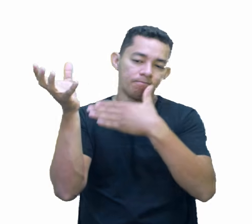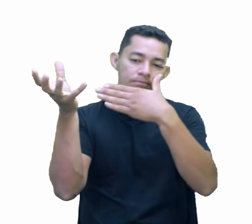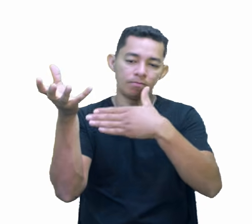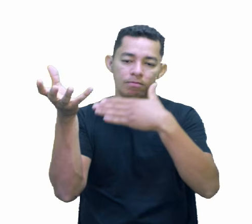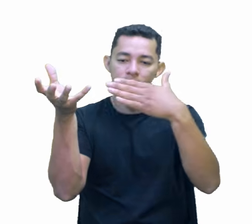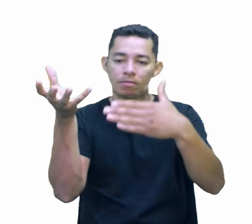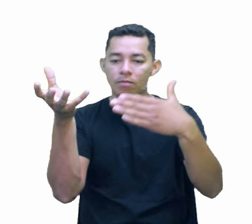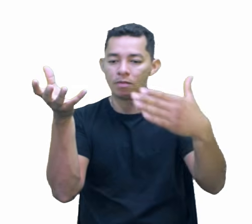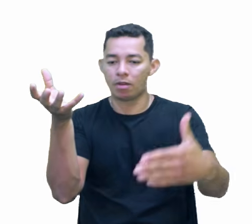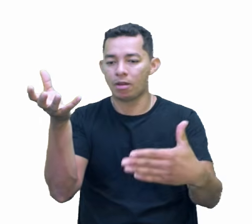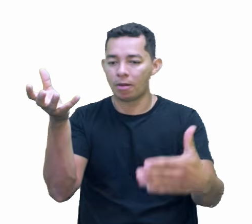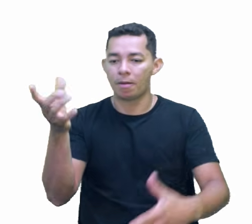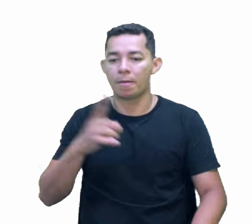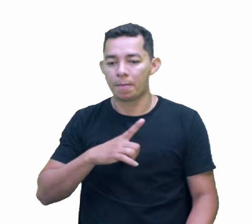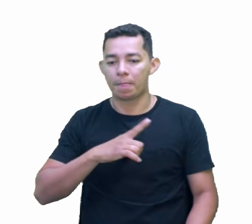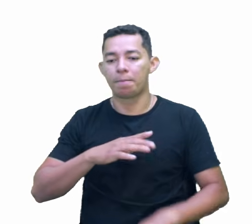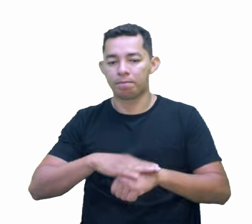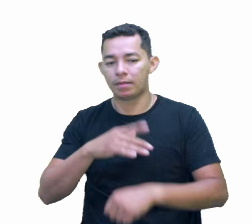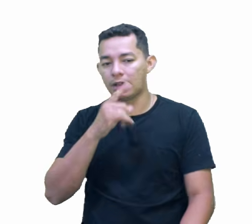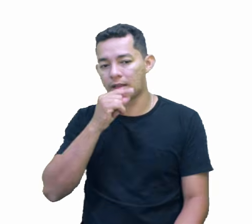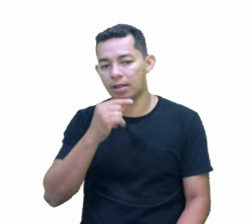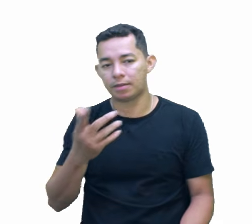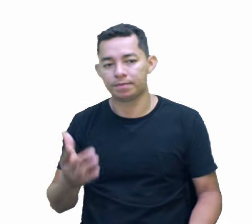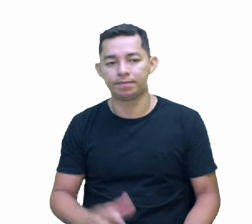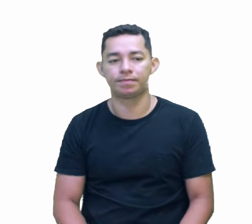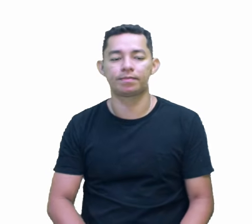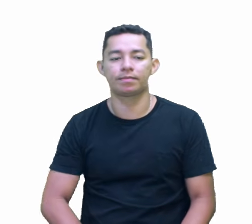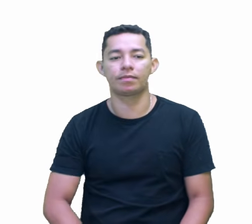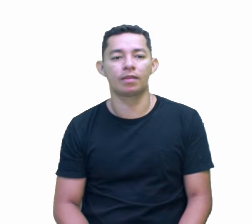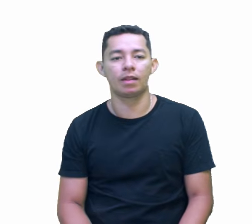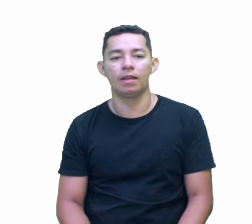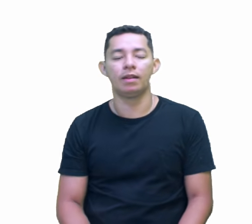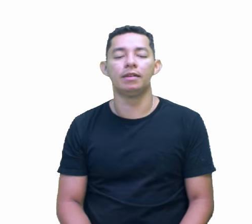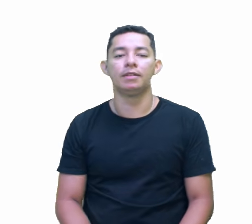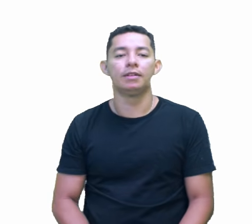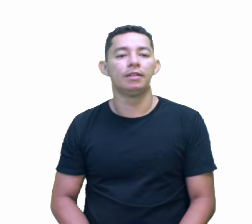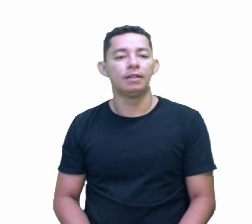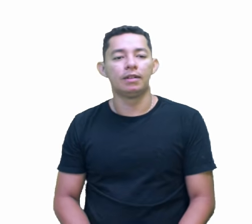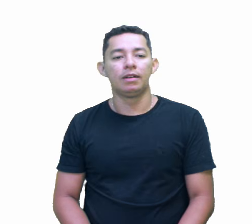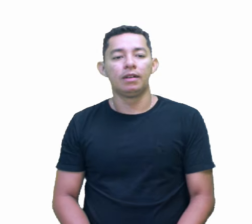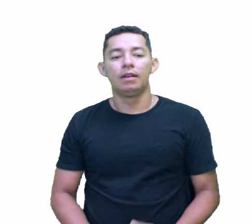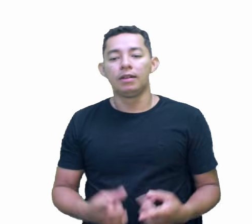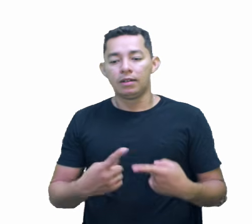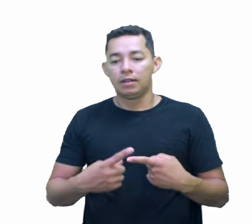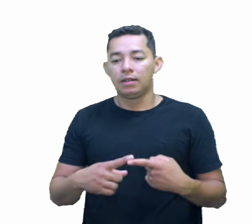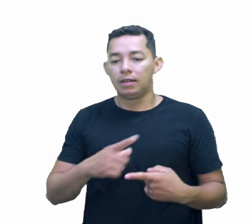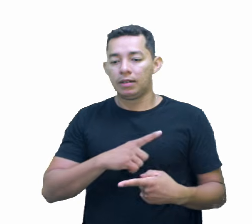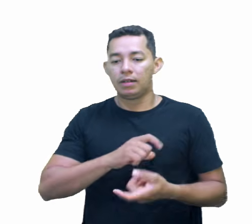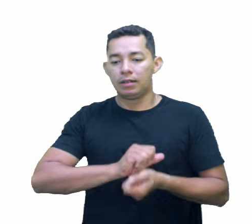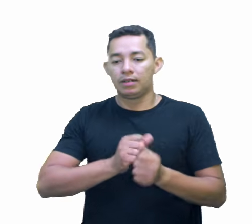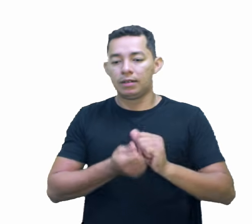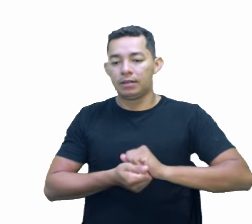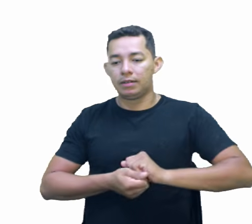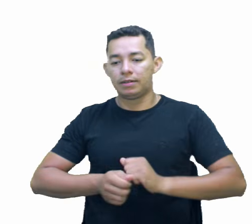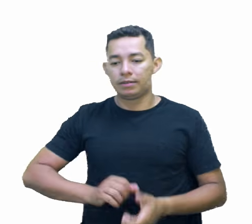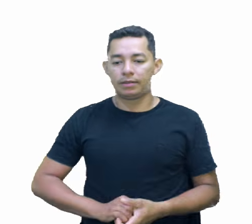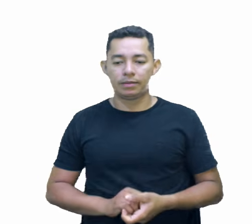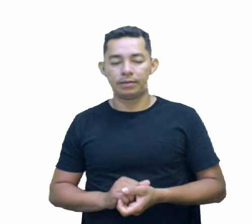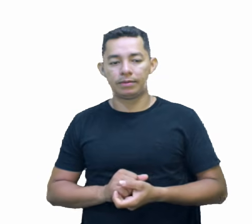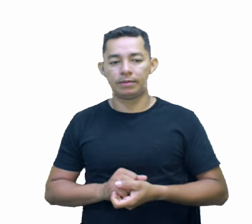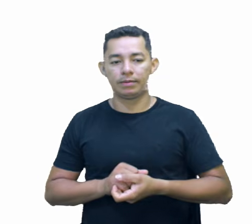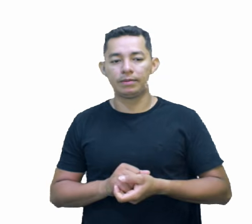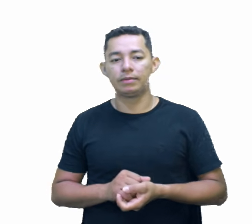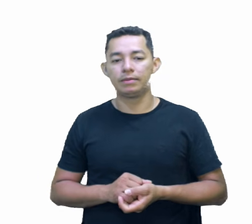consiga ter um armazenamento de água no seu organismo. Né? Por quê? Porque ele tem essa adaptação. Tá?